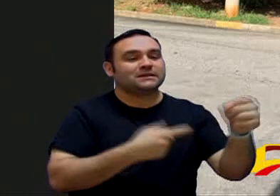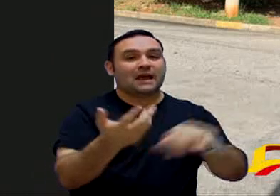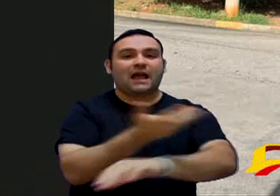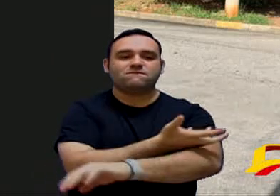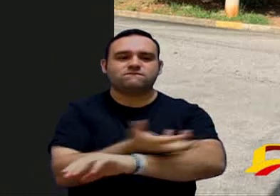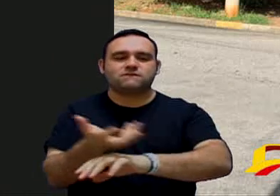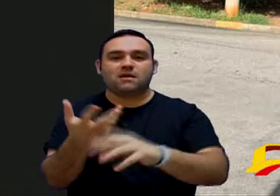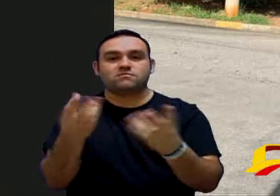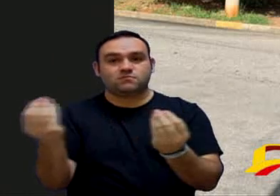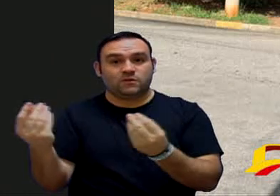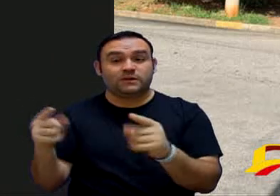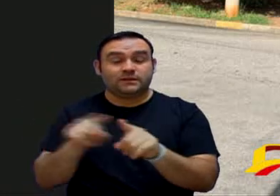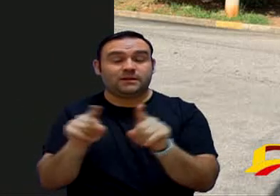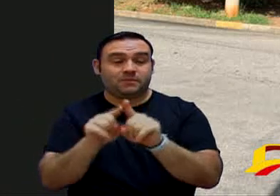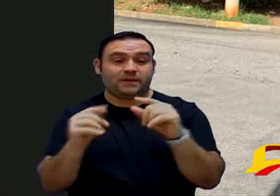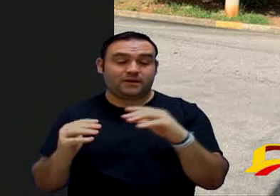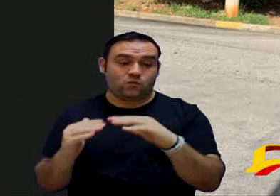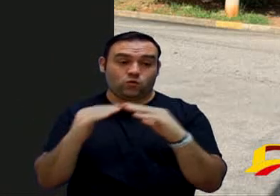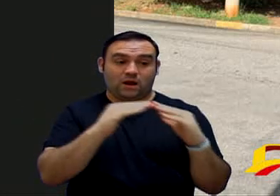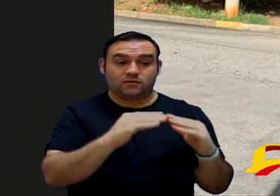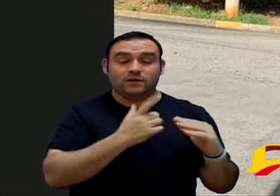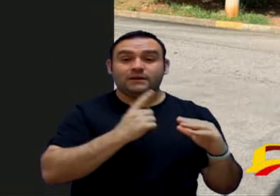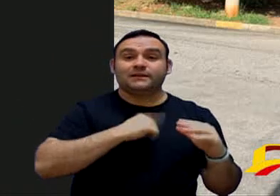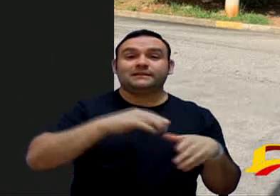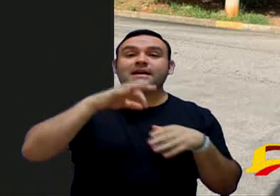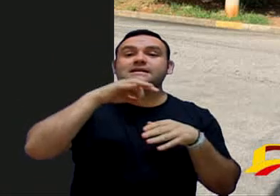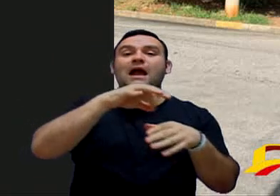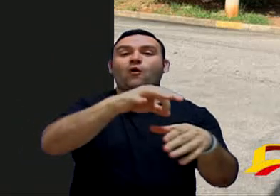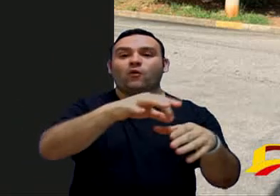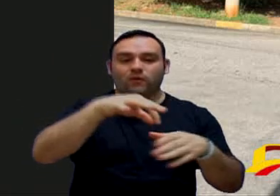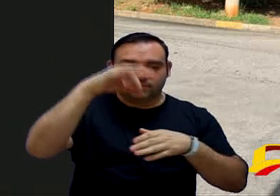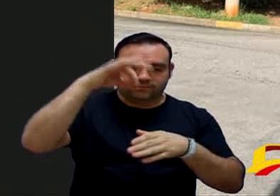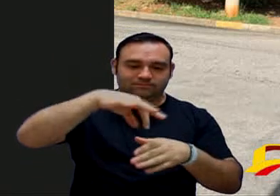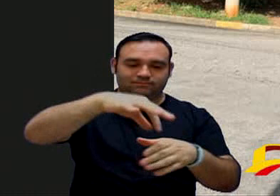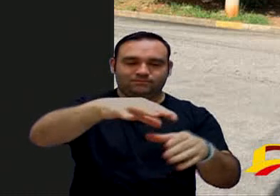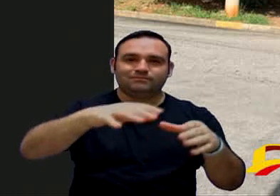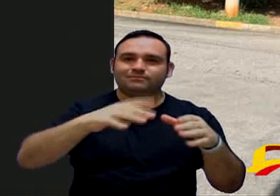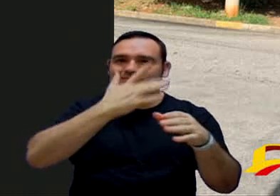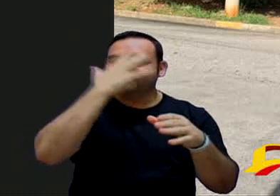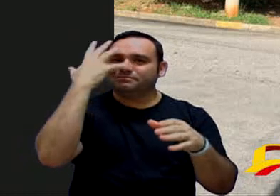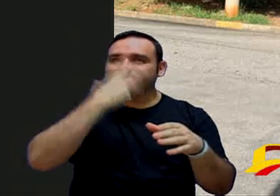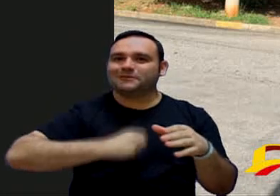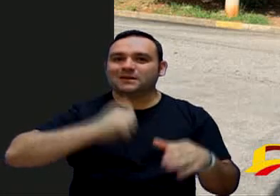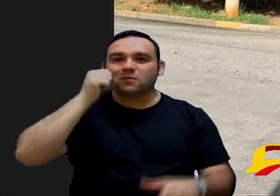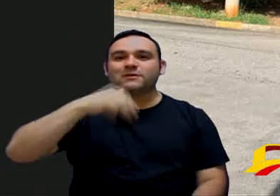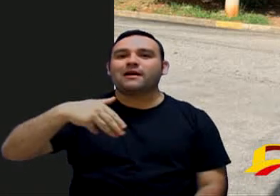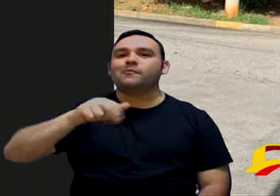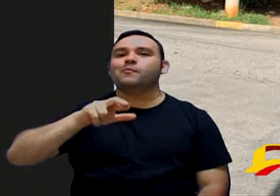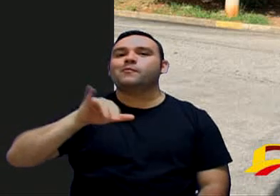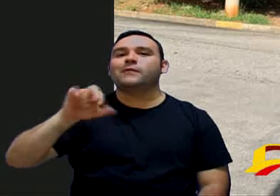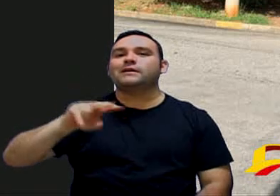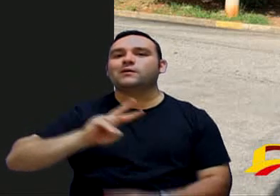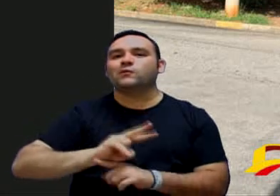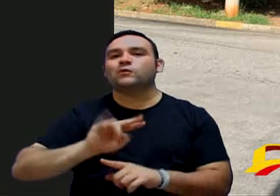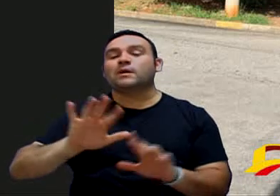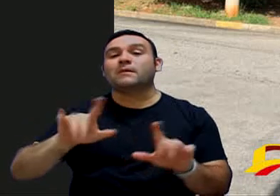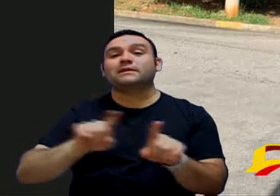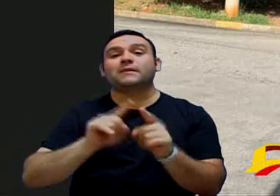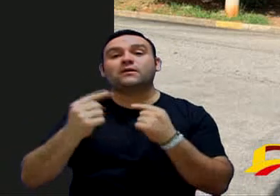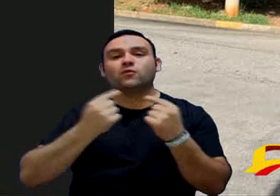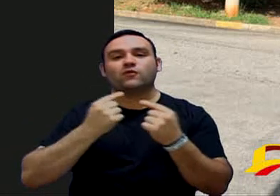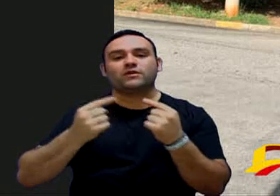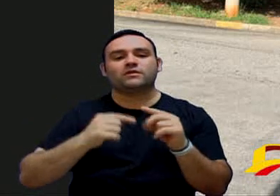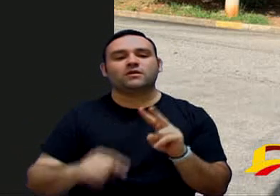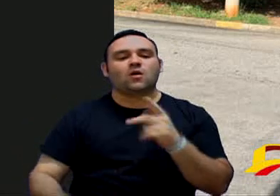enorme do lado tem uma horta comunitária belíssima que a Dona Maria cuida mas aí nós